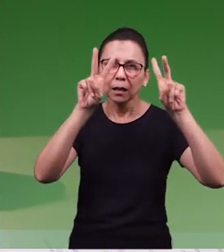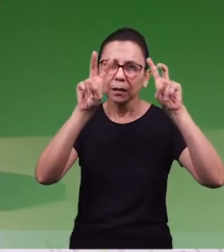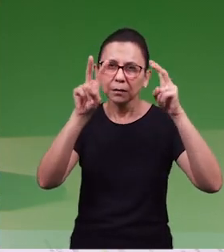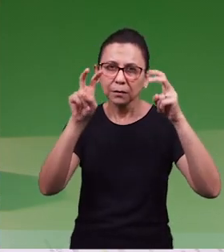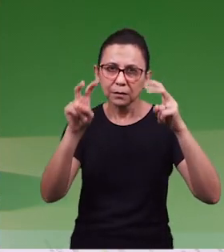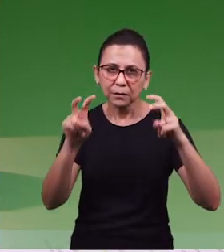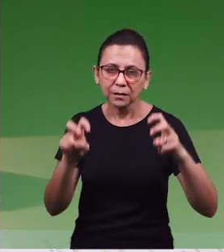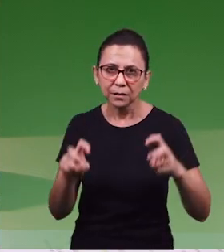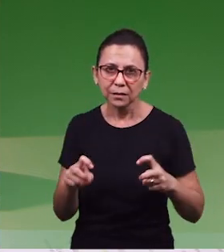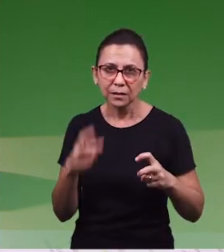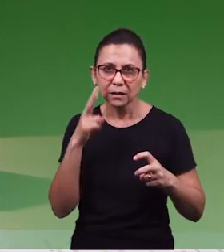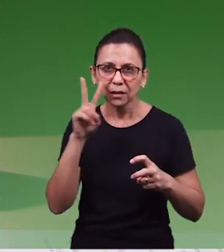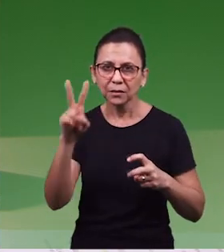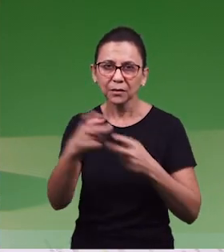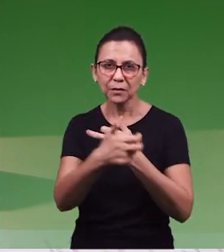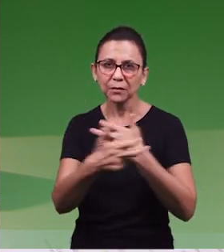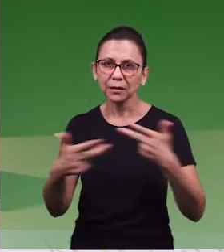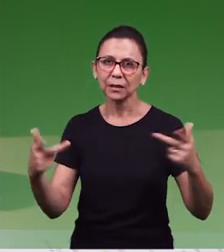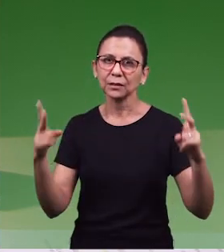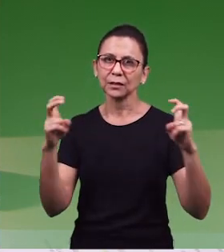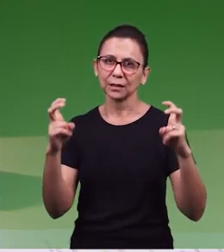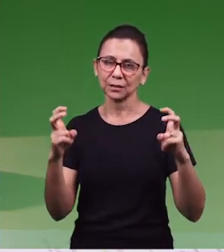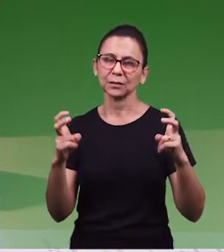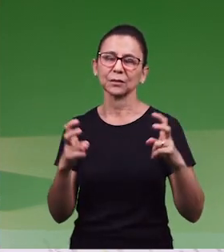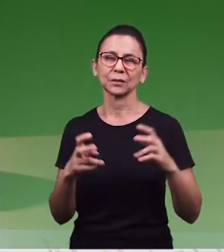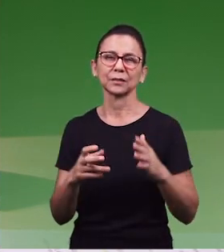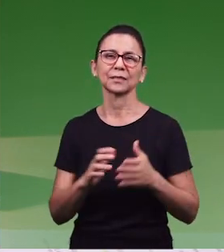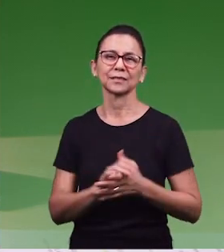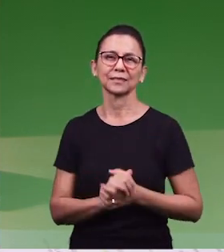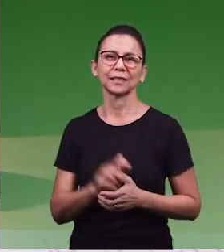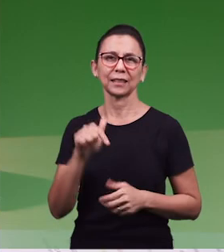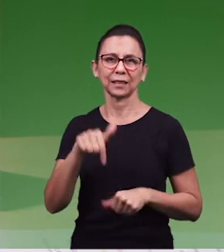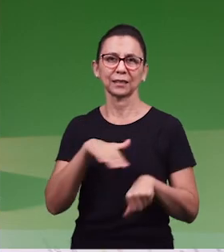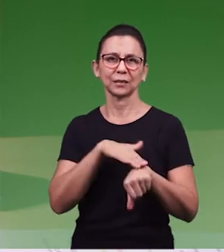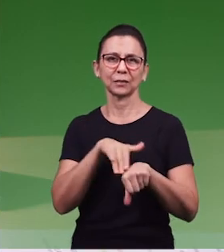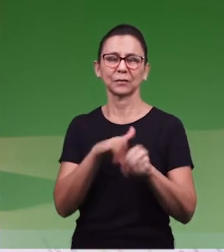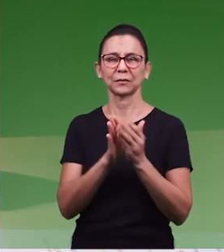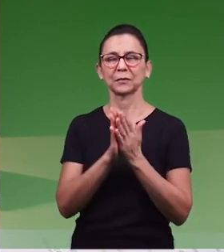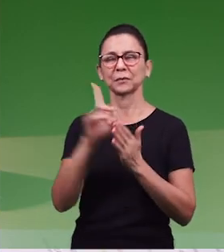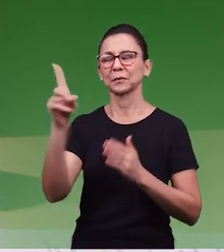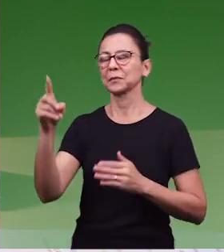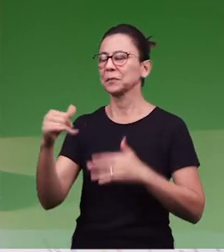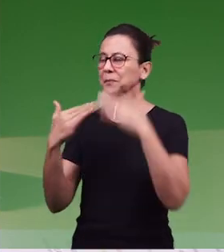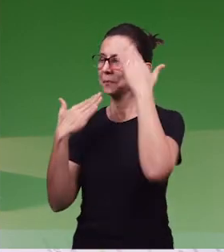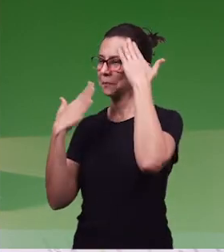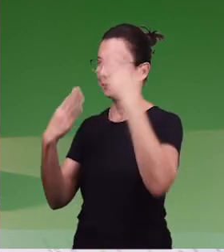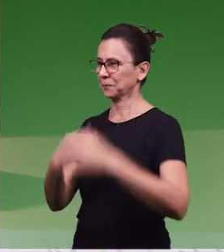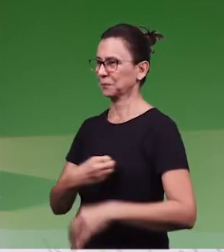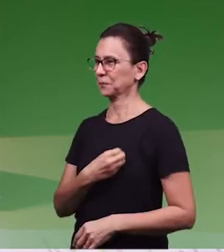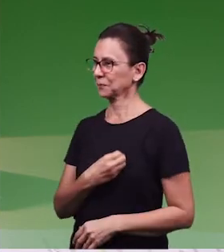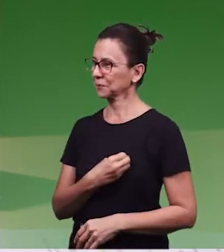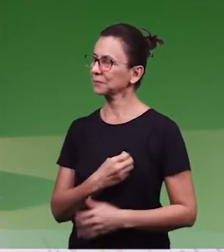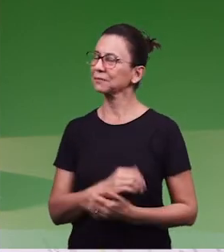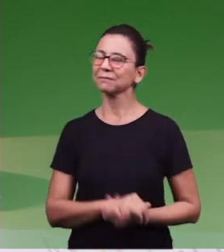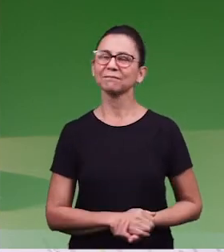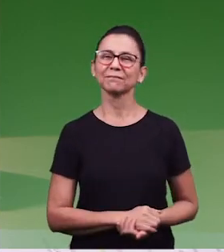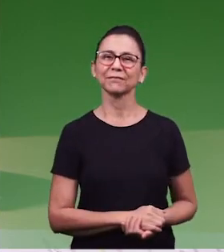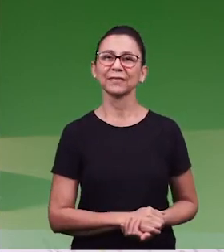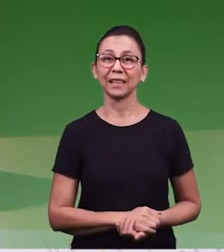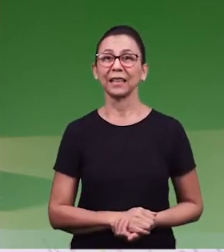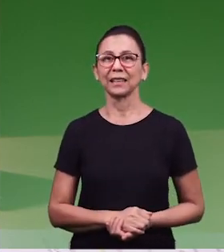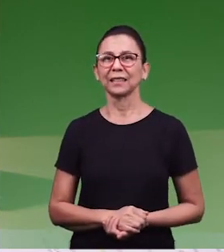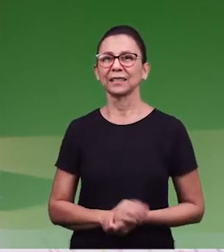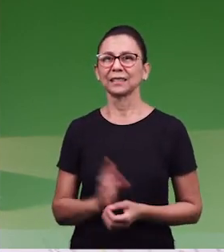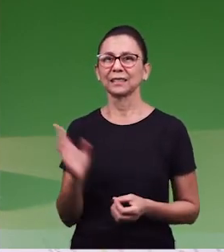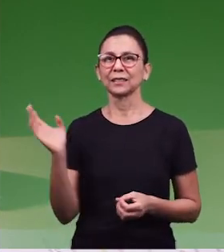já tratamos aqui no programa Conversas Bíblicas. Pastor Gilson, muito obrigado pela sua participação hoje conosco. Se Deus quiser, estaremos juntos na próxima quinta-feira